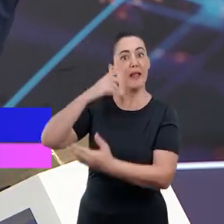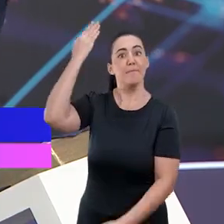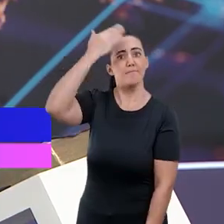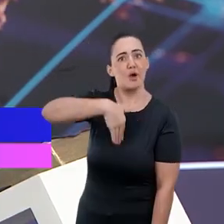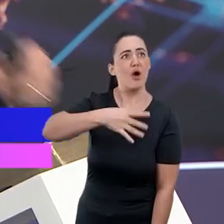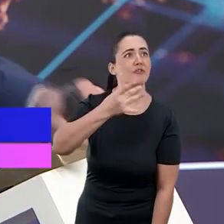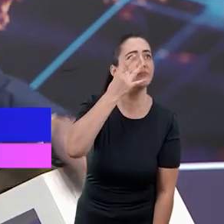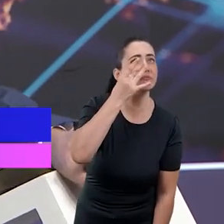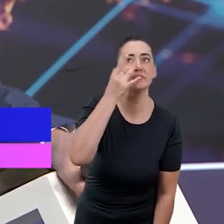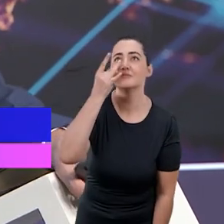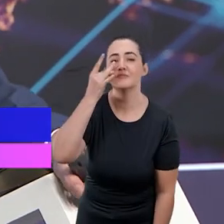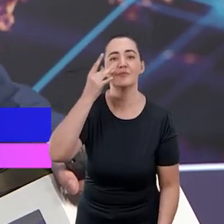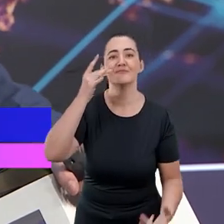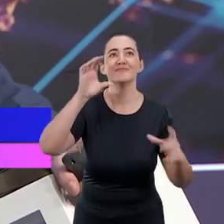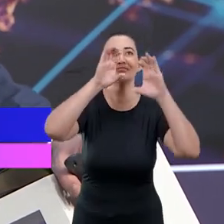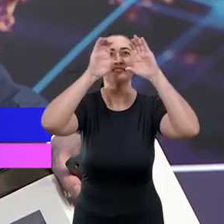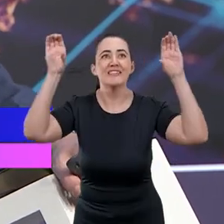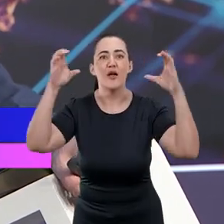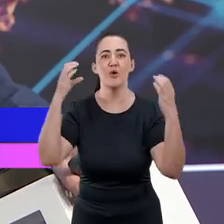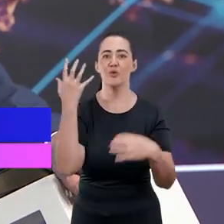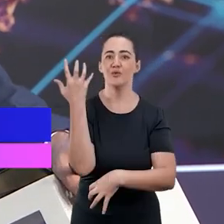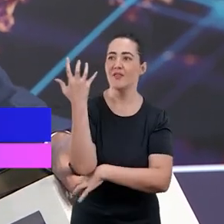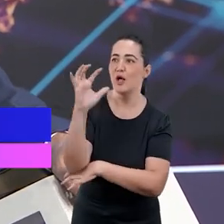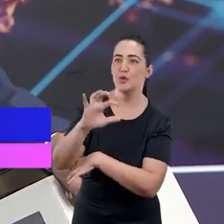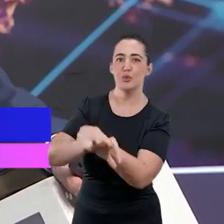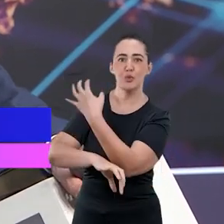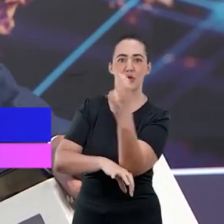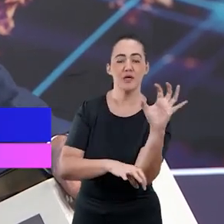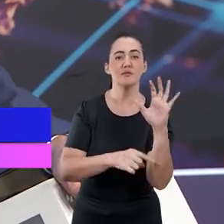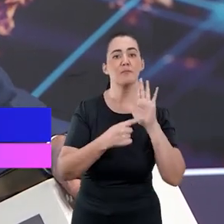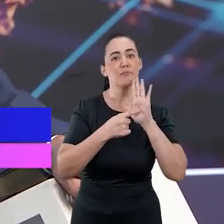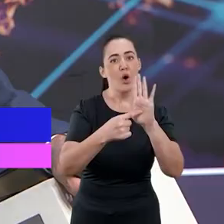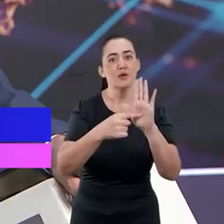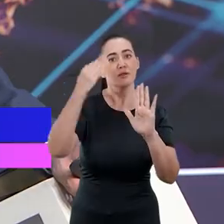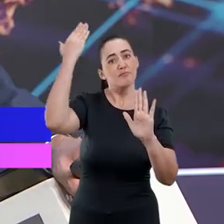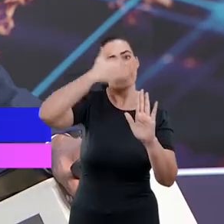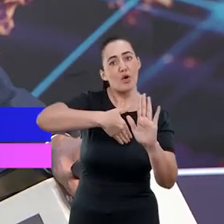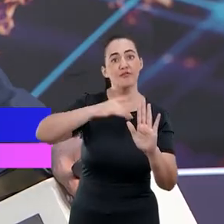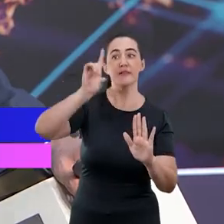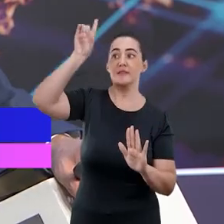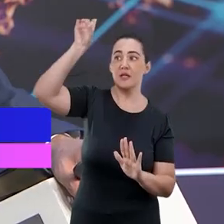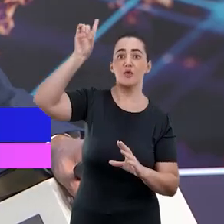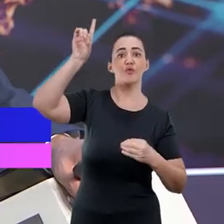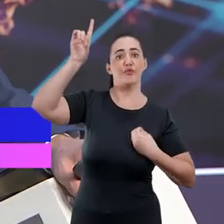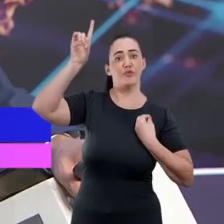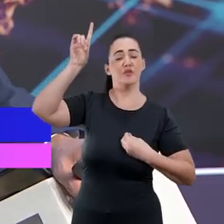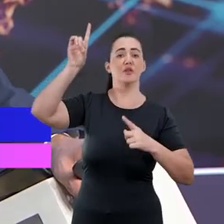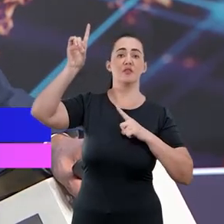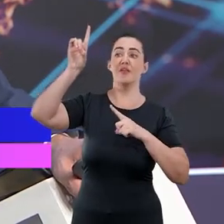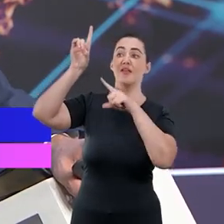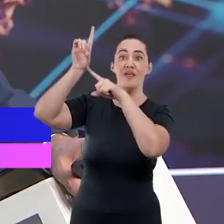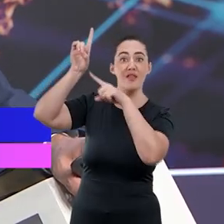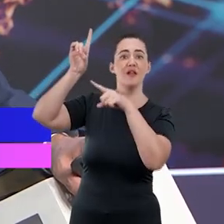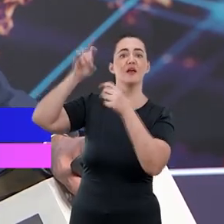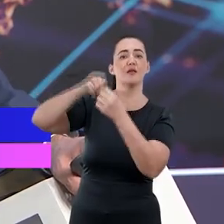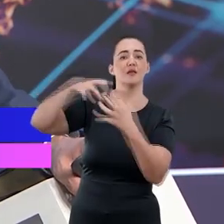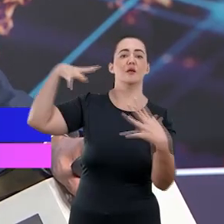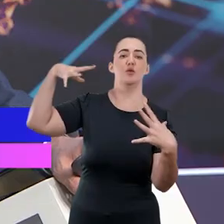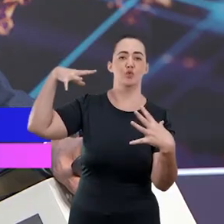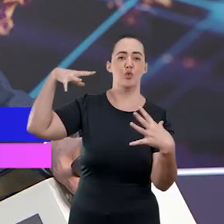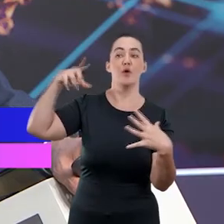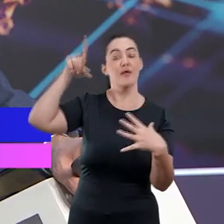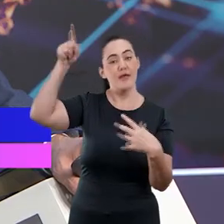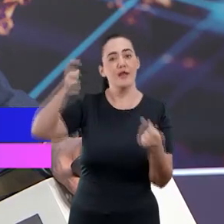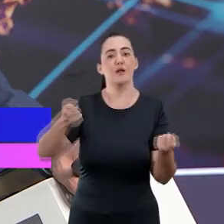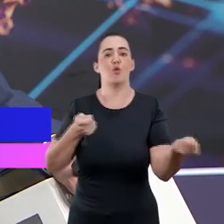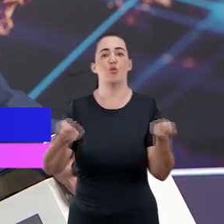espaço, da natureza, estão dizendo que Ele está cuidando e mantendo a nossa vida. Creia nisso, confie